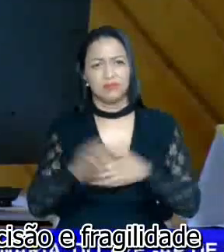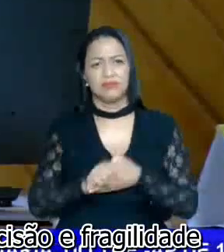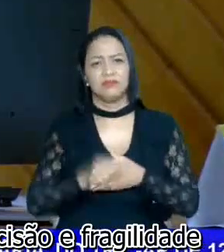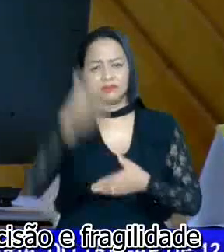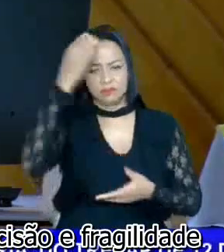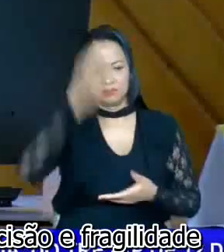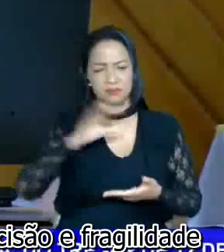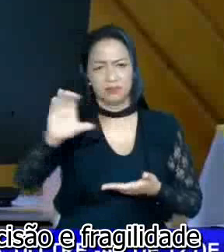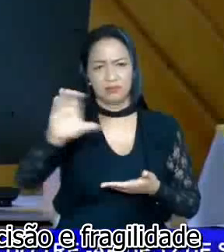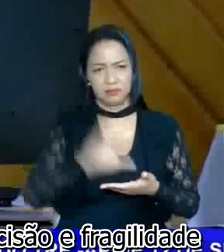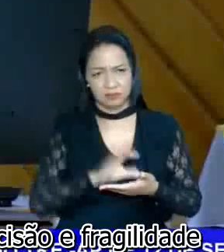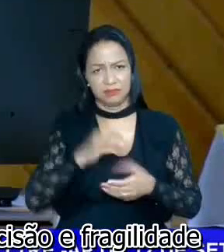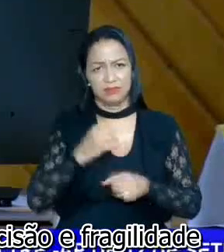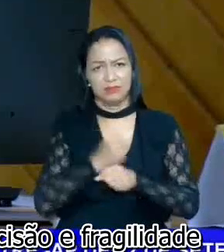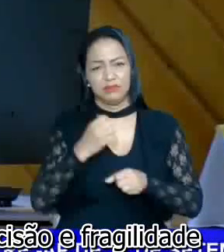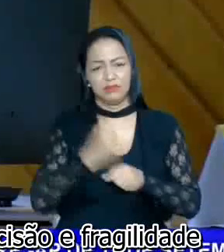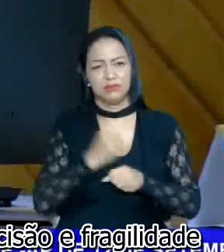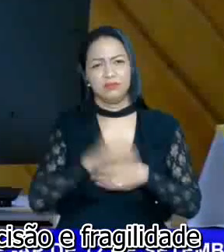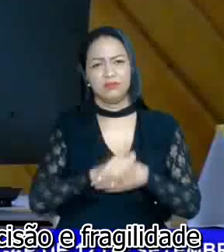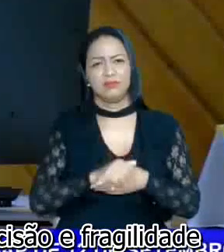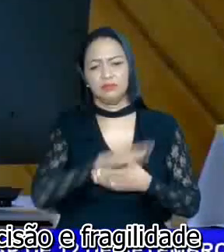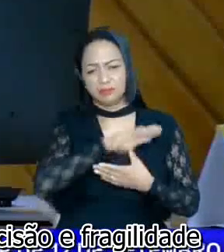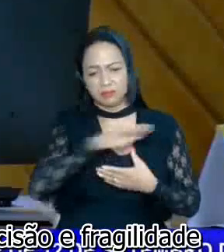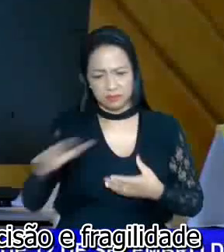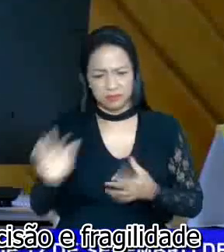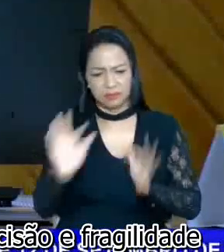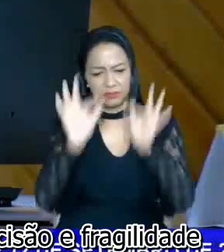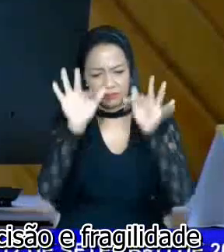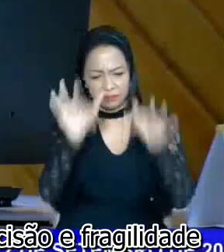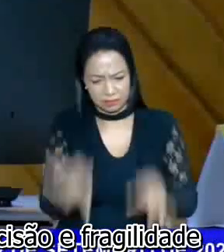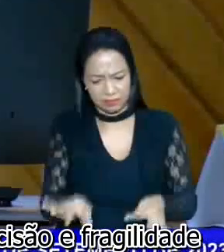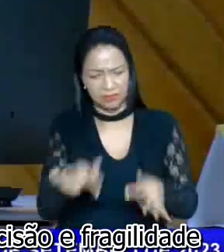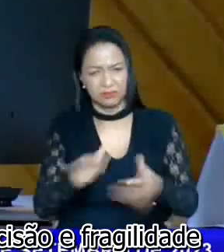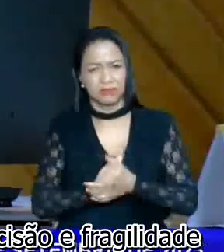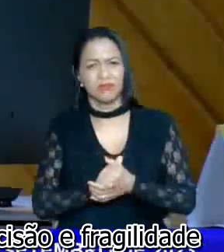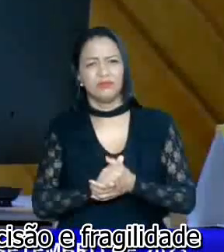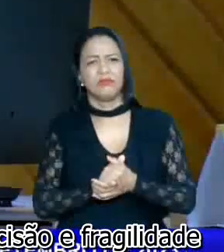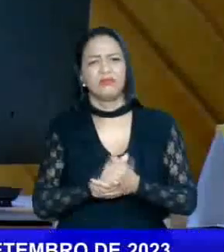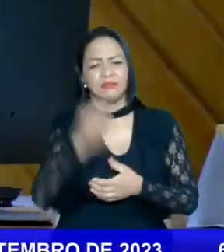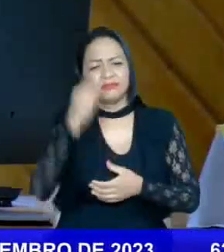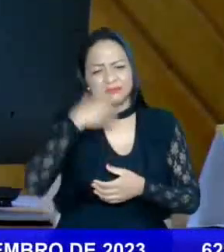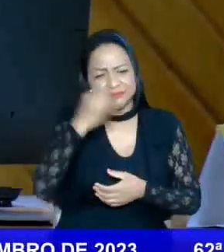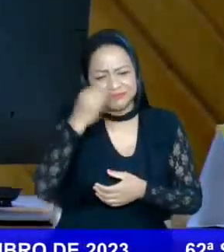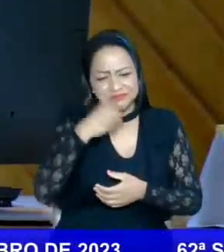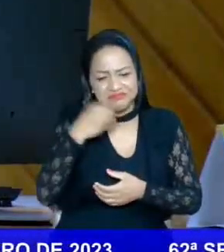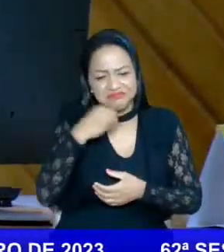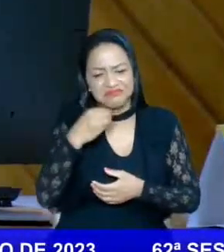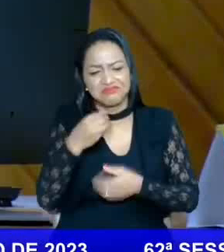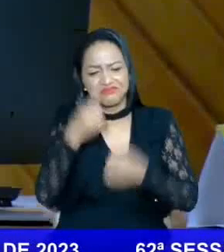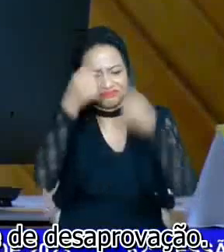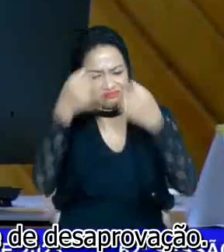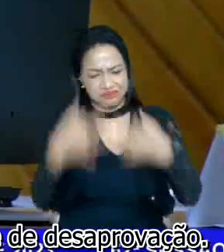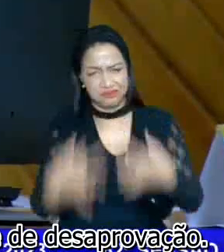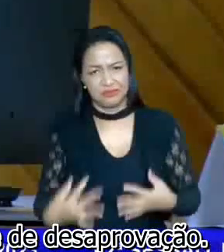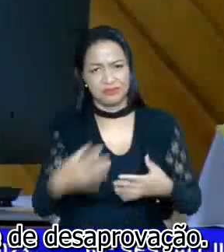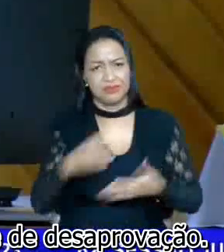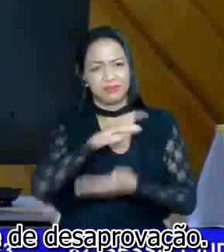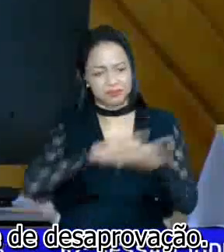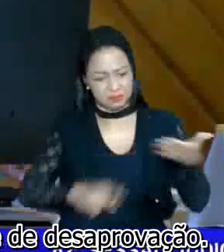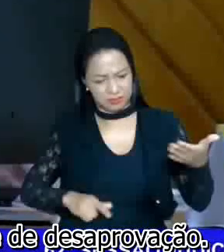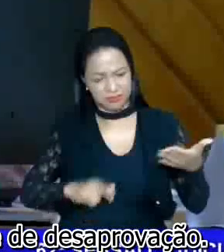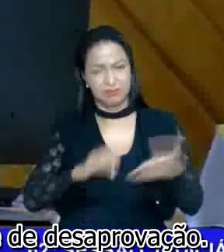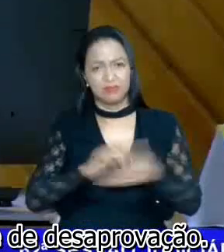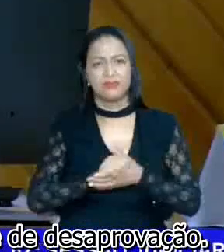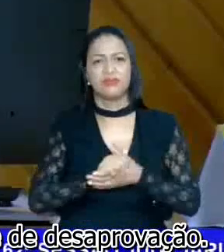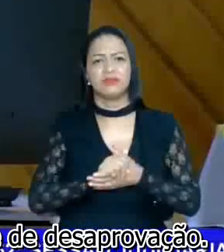as prestações de contas parcial e final indicam imprecisão e fragilidade dos documentos